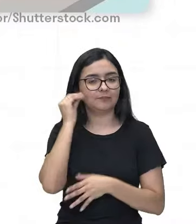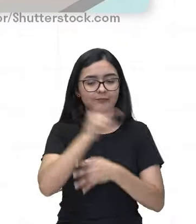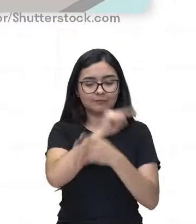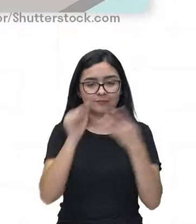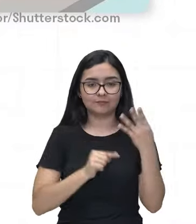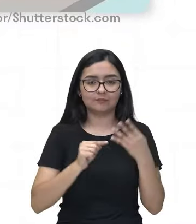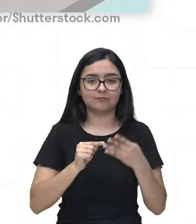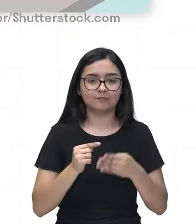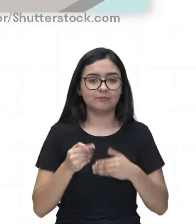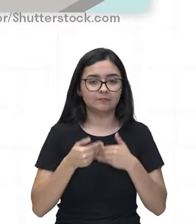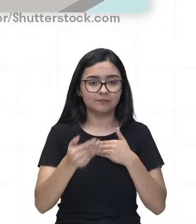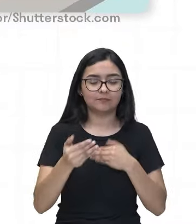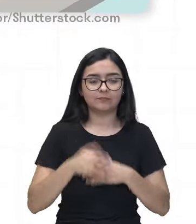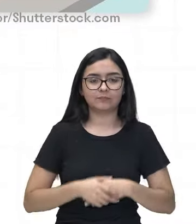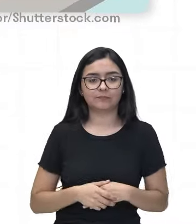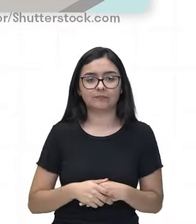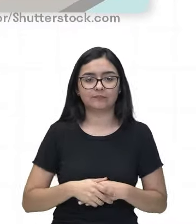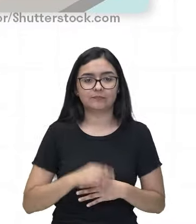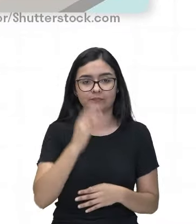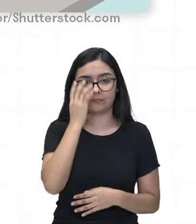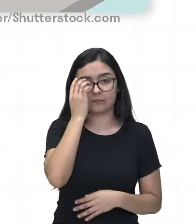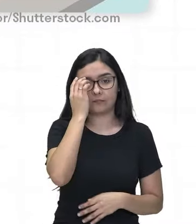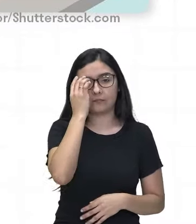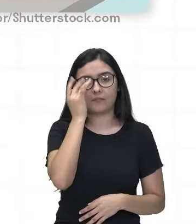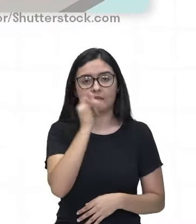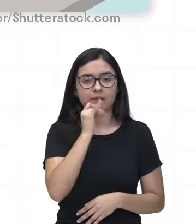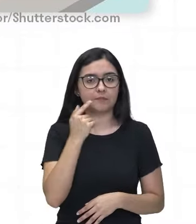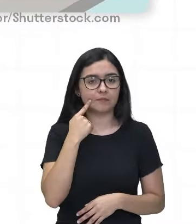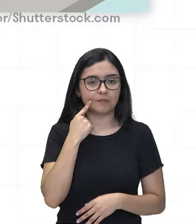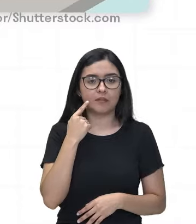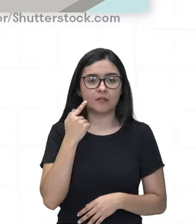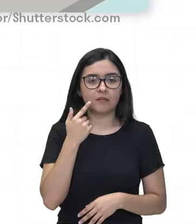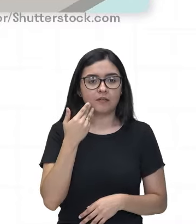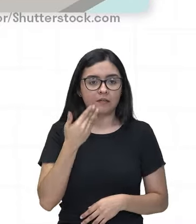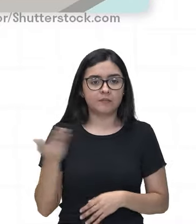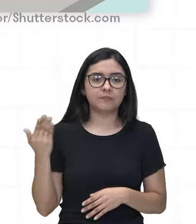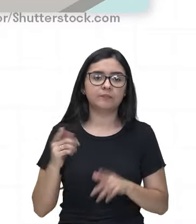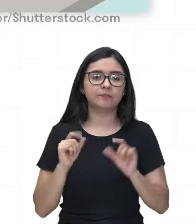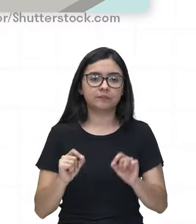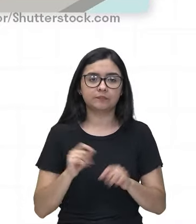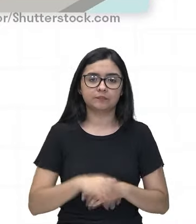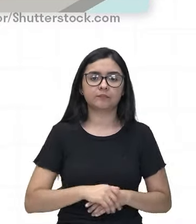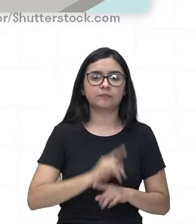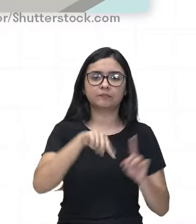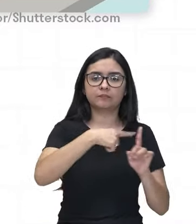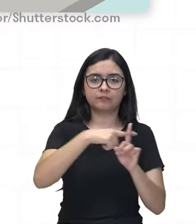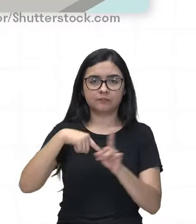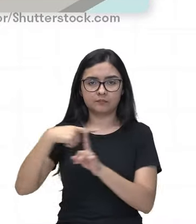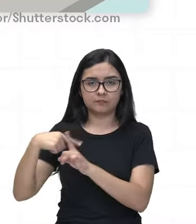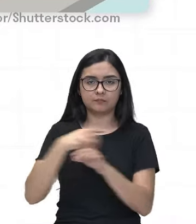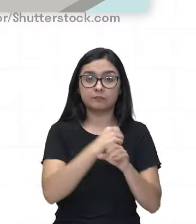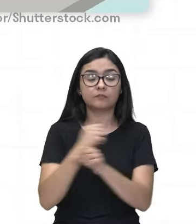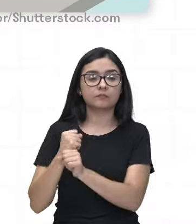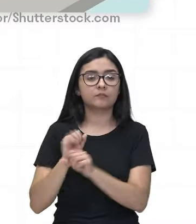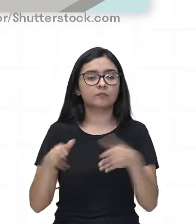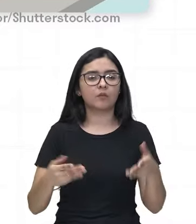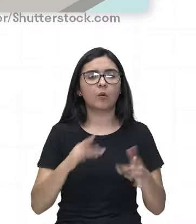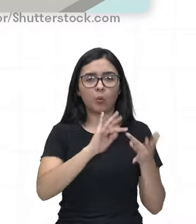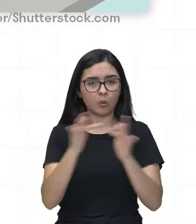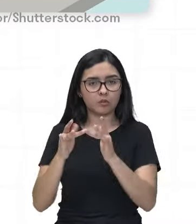aqui ao longo da nossa aula. Bom, temos aqui, ó, ideia de soma sucessiva. Olha o contexto que nós temos aqui para que nós